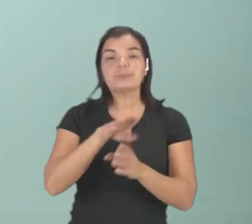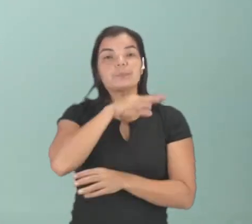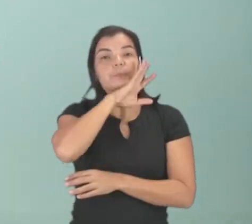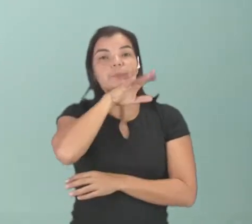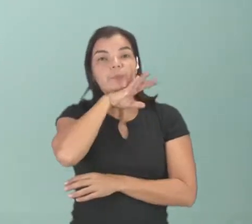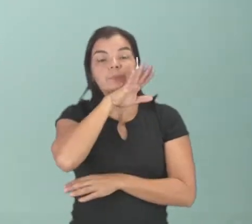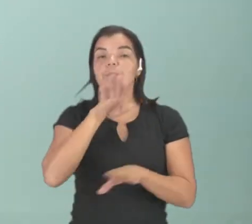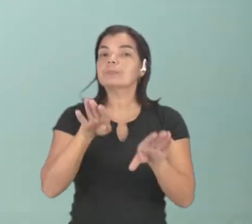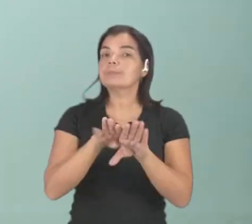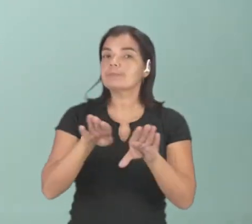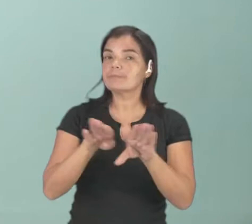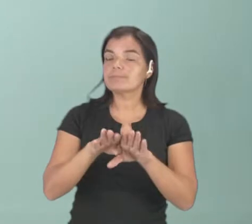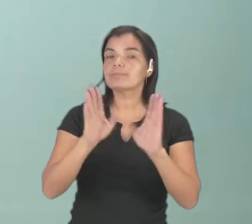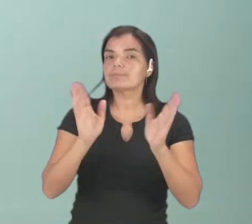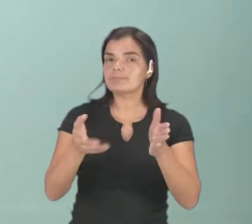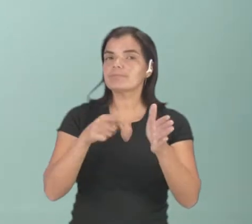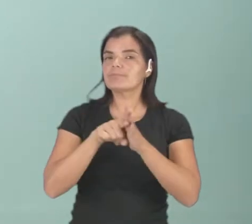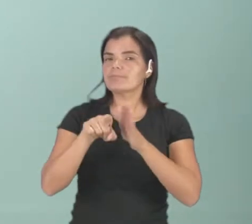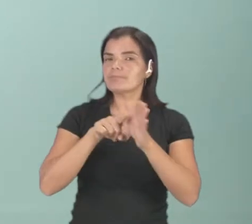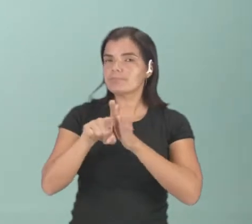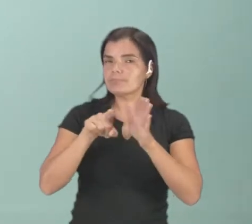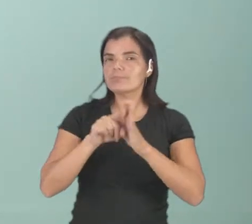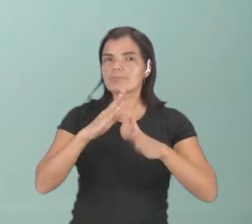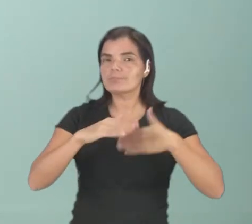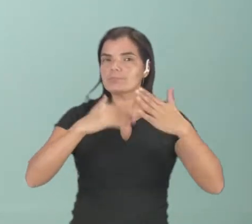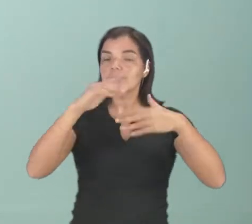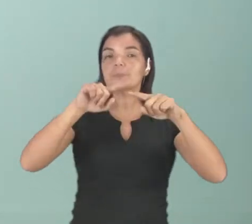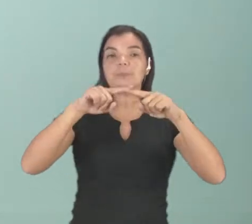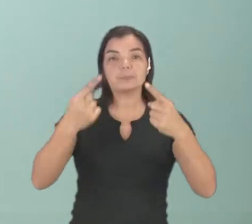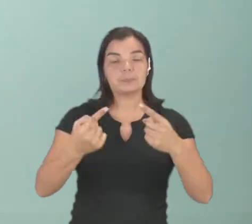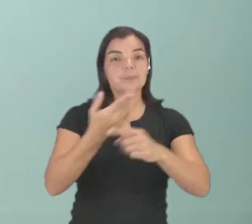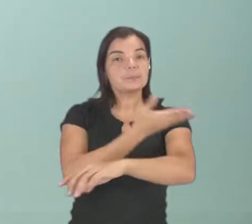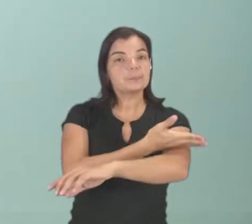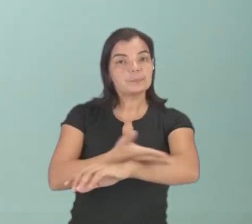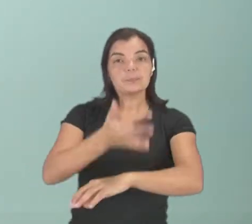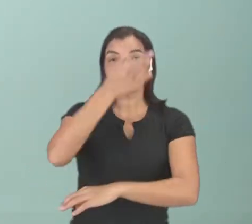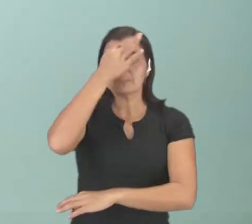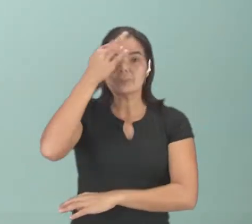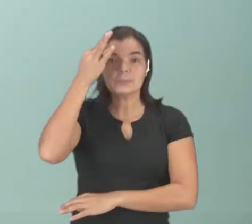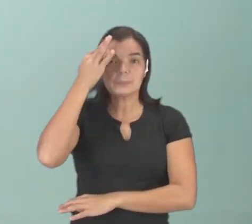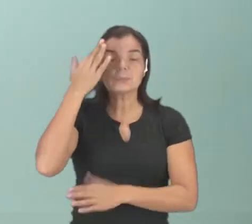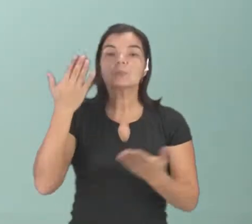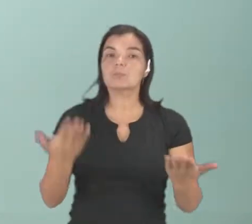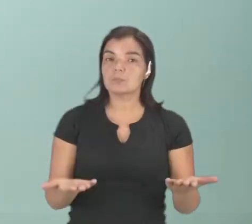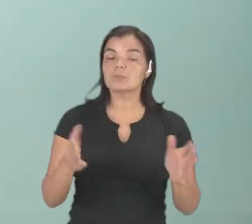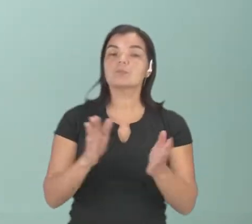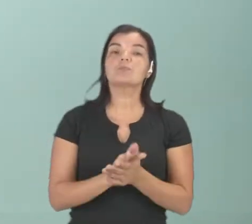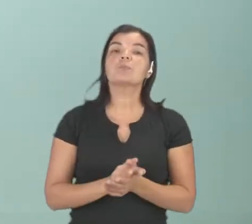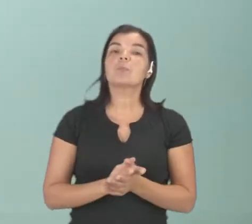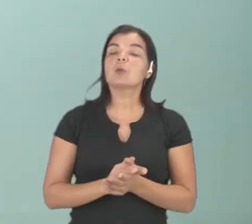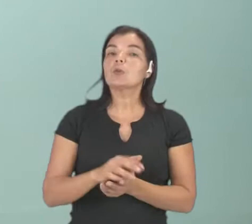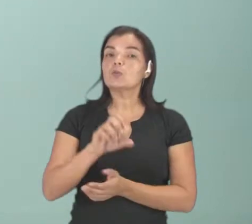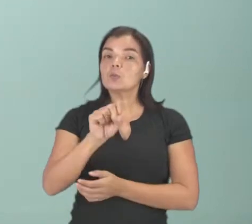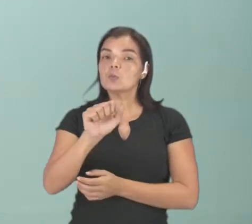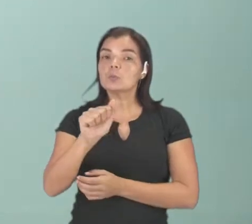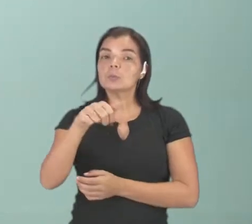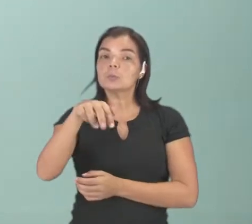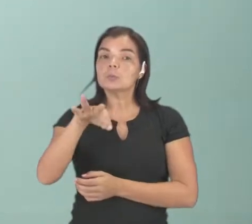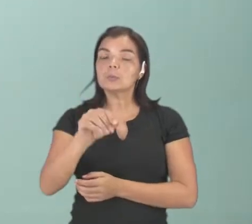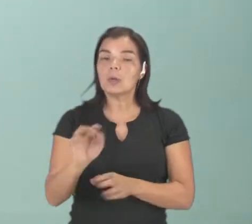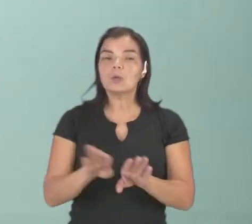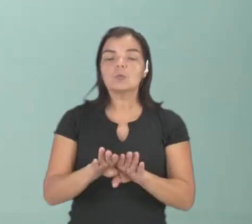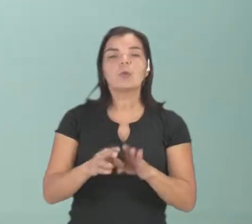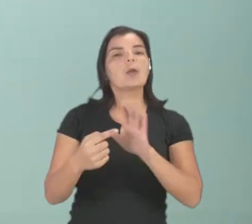animais também, já questionando essa escala evolutiva. Mas na tradição filosófica, né, Santo Agostinho, ele consagra isso.